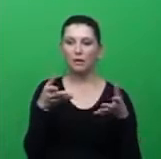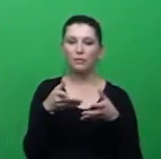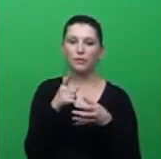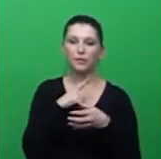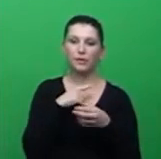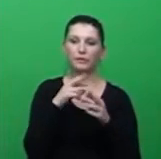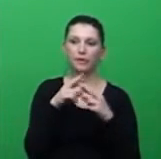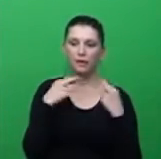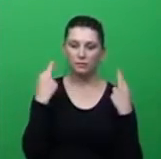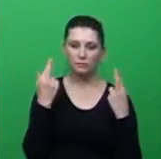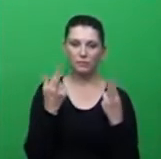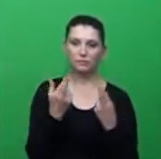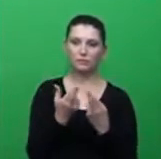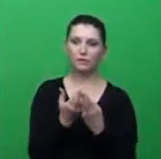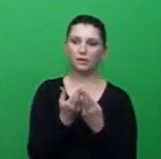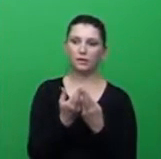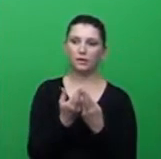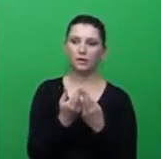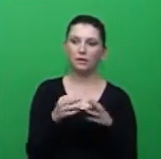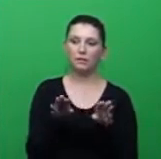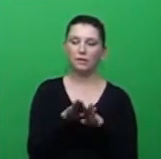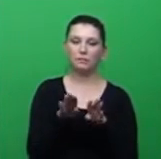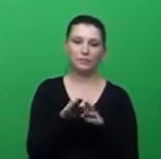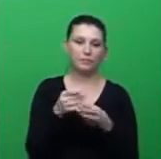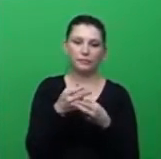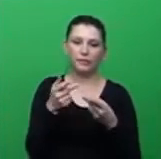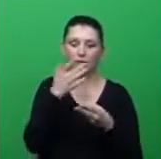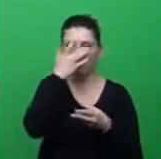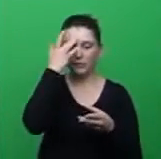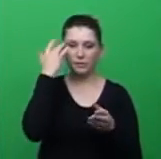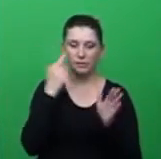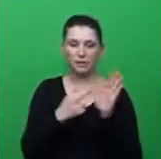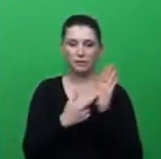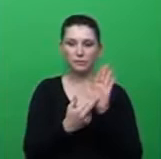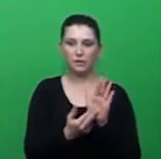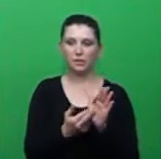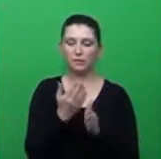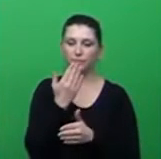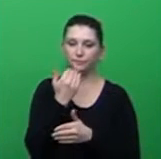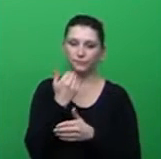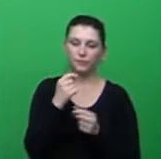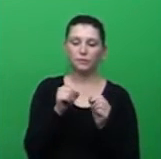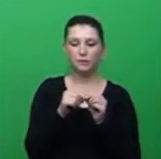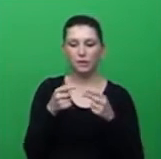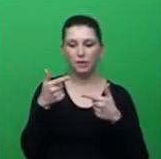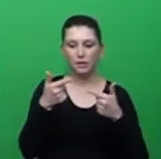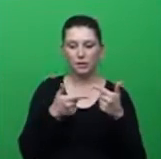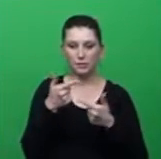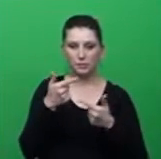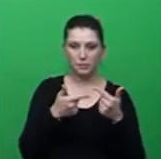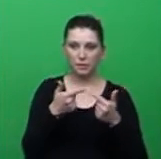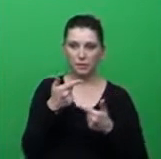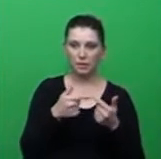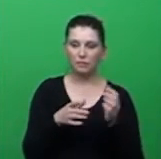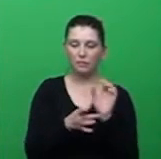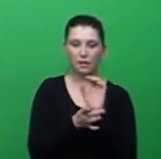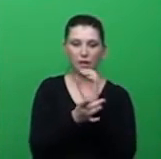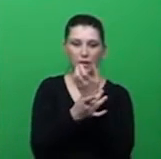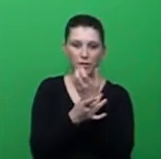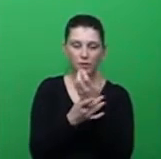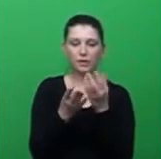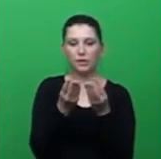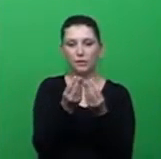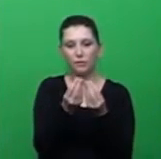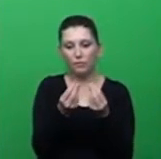vários representantes relacionados à área da merenda para justamente fazer essa discussão na questão da garantia da qualidade. Então,